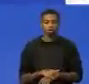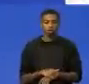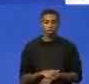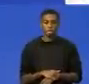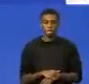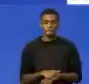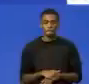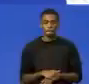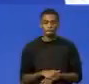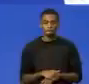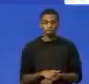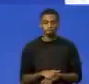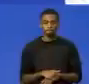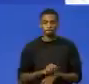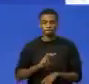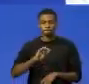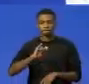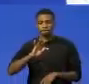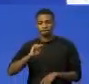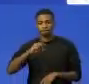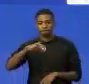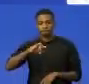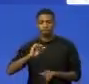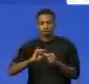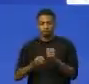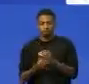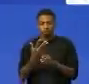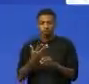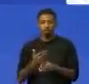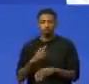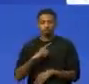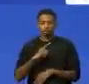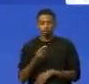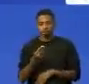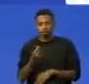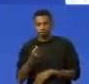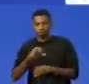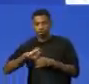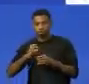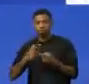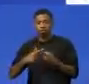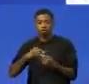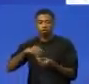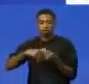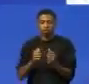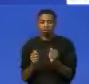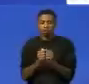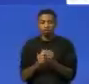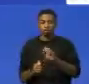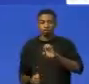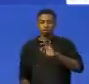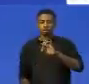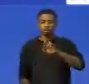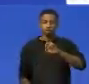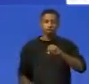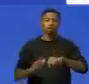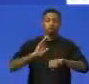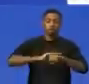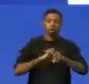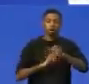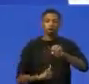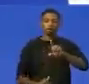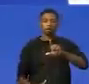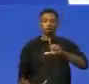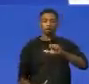certo? E vitaminas lipossolúveis formando o extrato etéreo. Por destilação, o éter é mais volátil que o óleo,